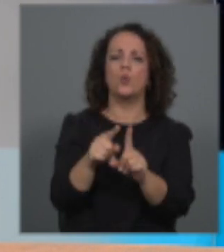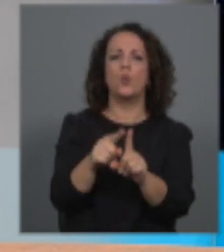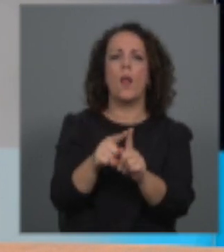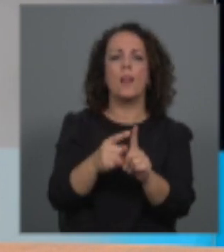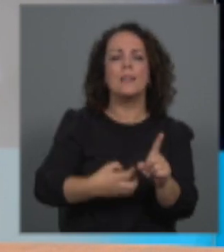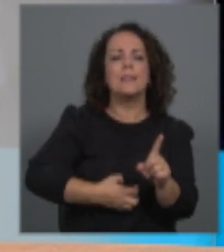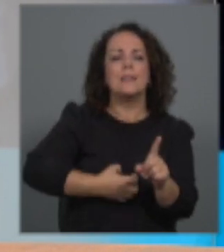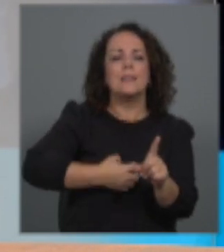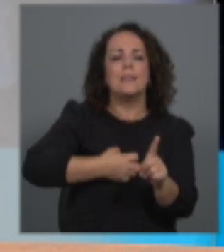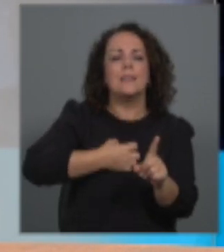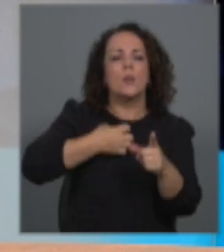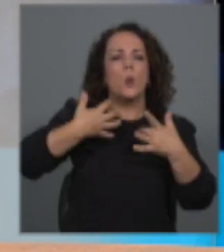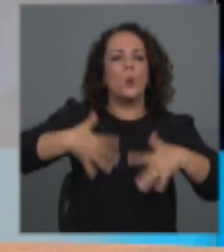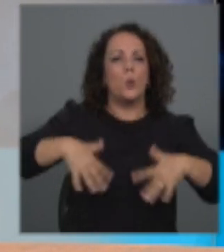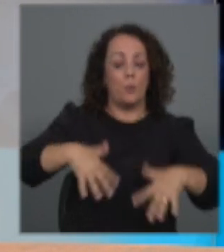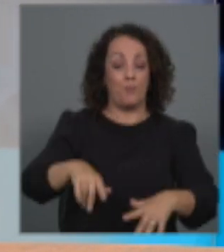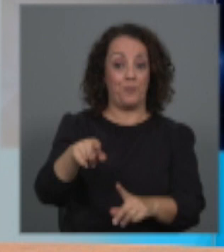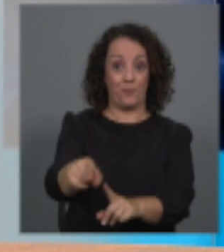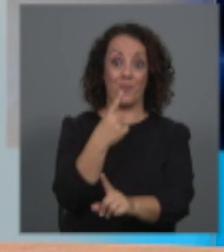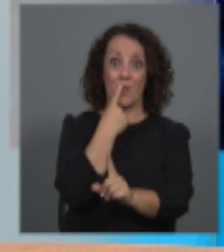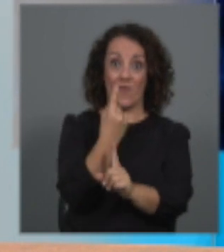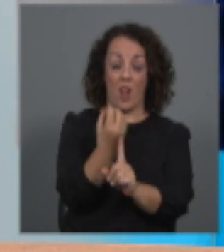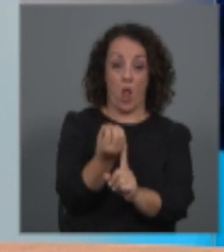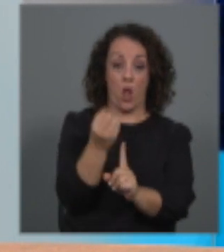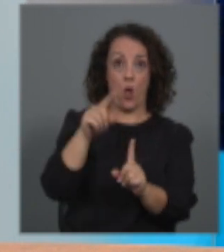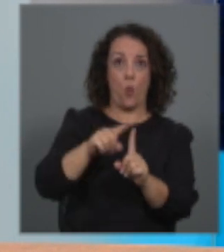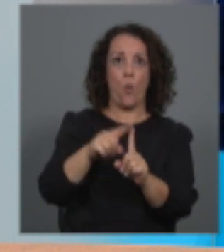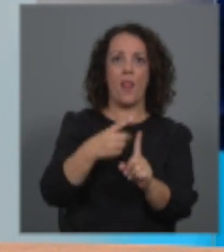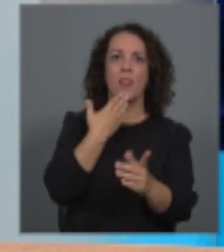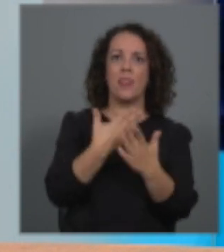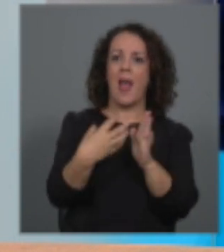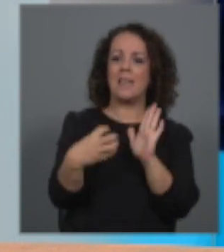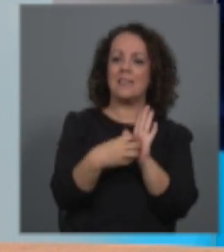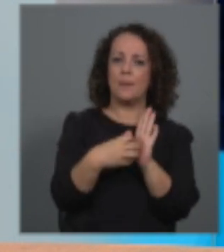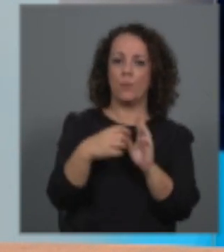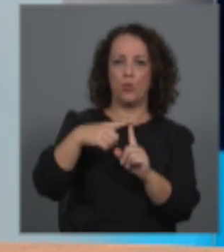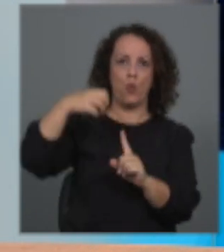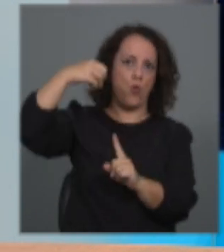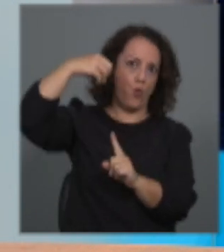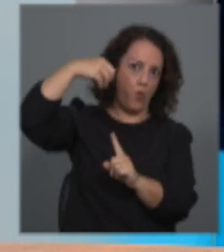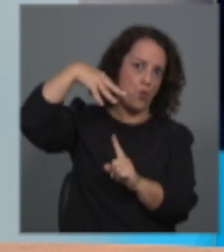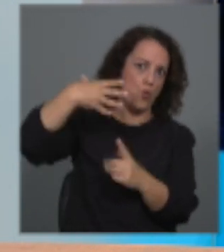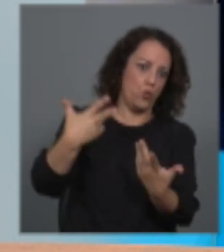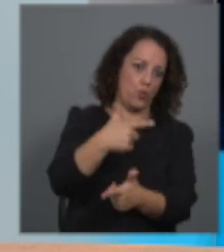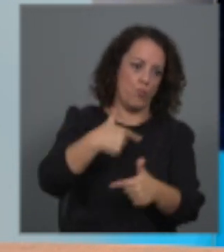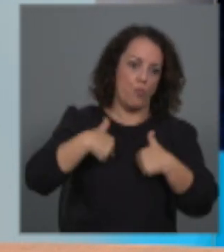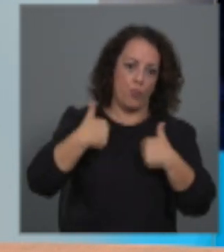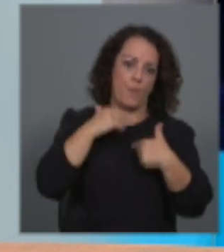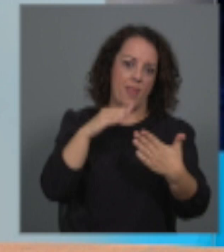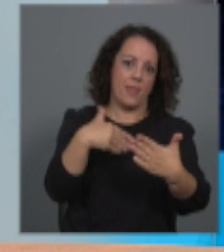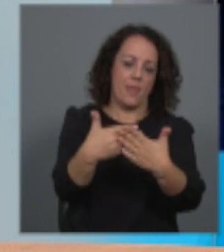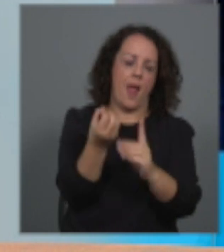simbolismo. Ela é símbolo de luz, porque ela própria dá